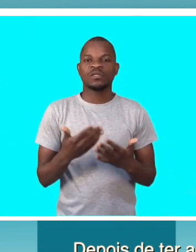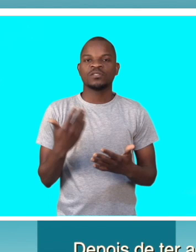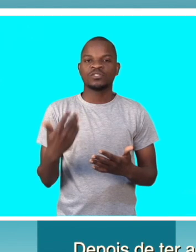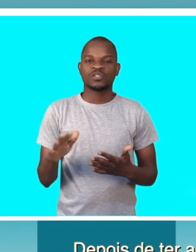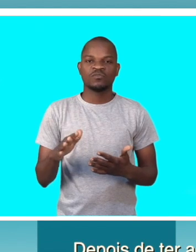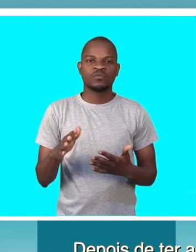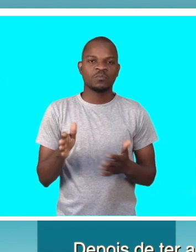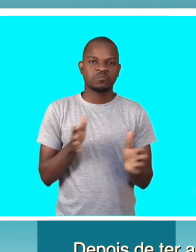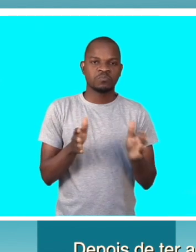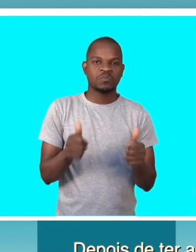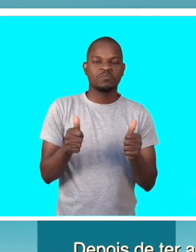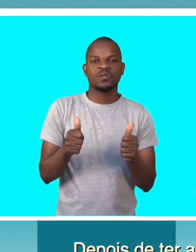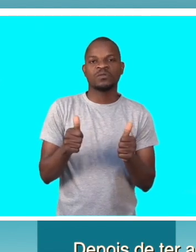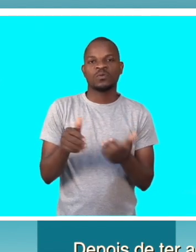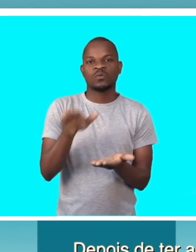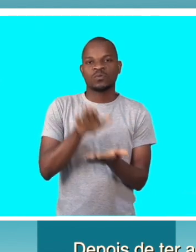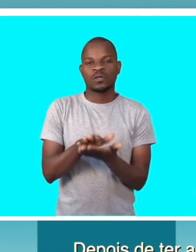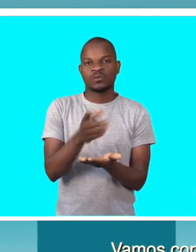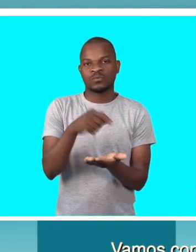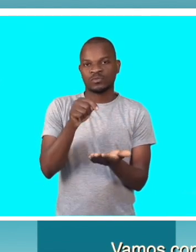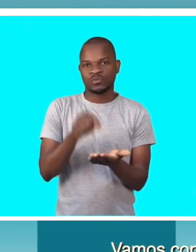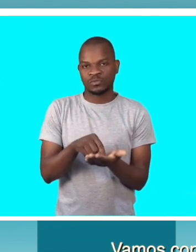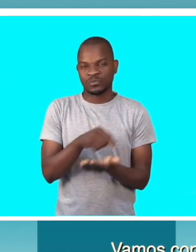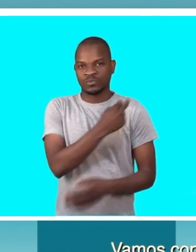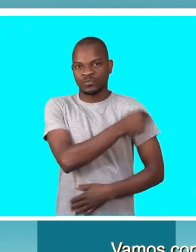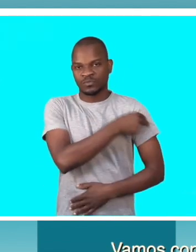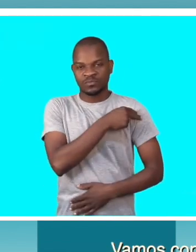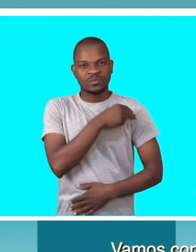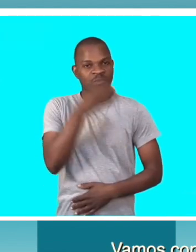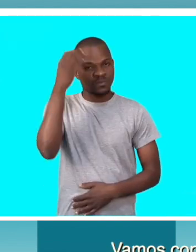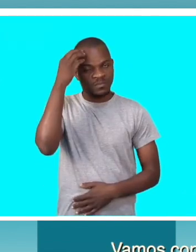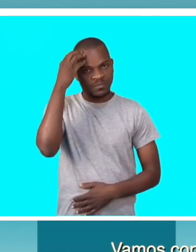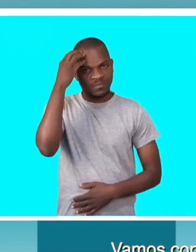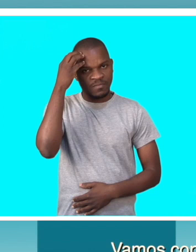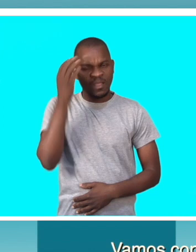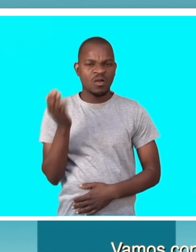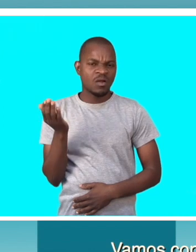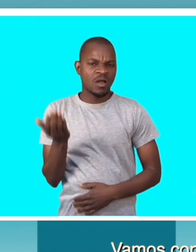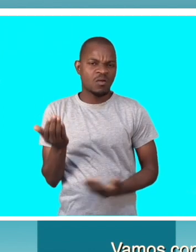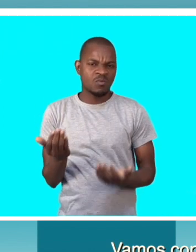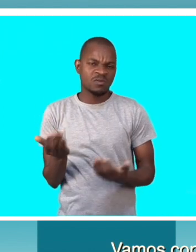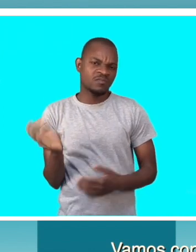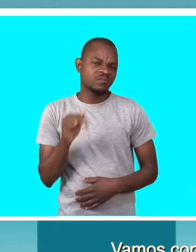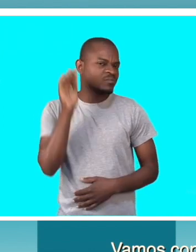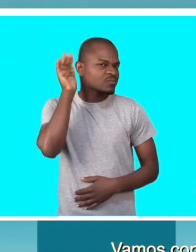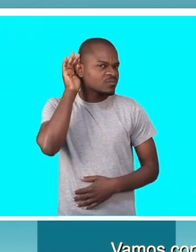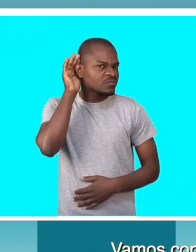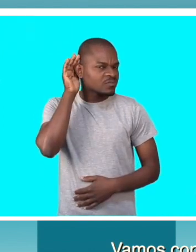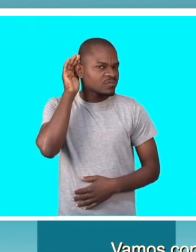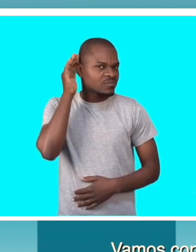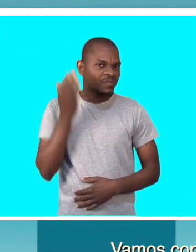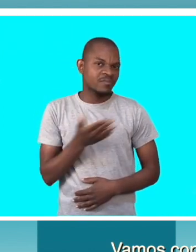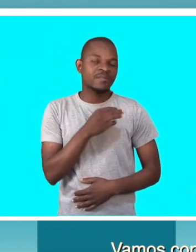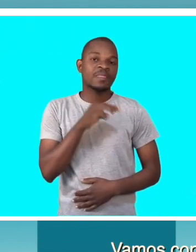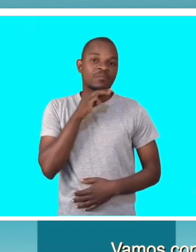recepção do Estado Central de Maputo, também vamos ouvir um pouco da moça, que